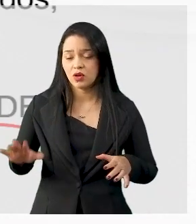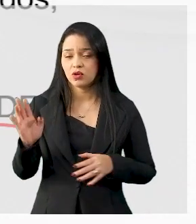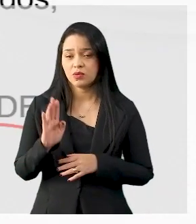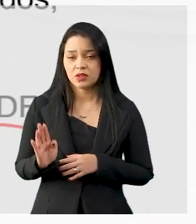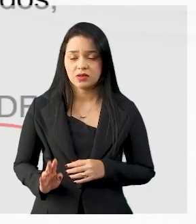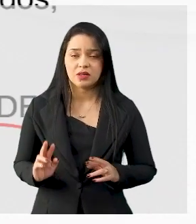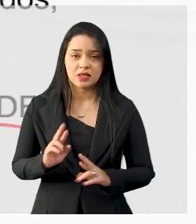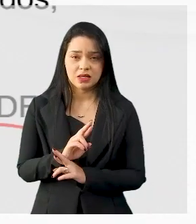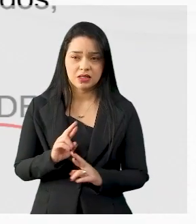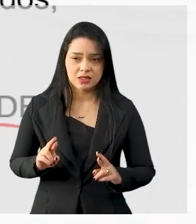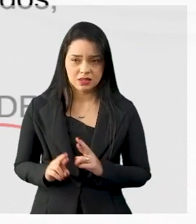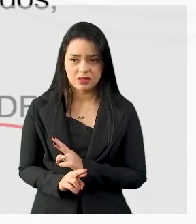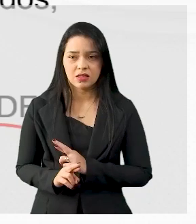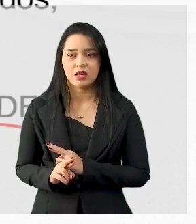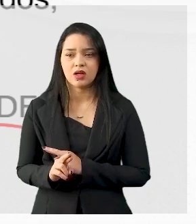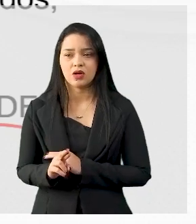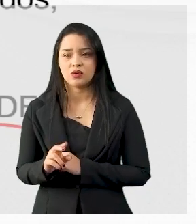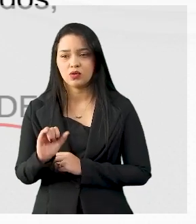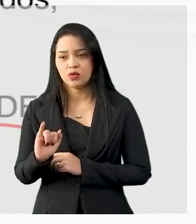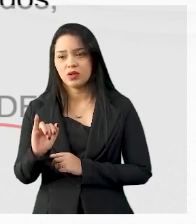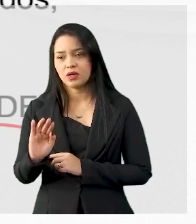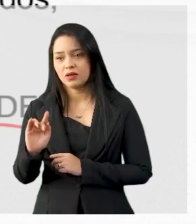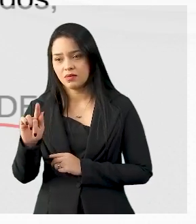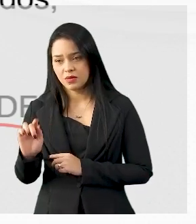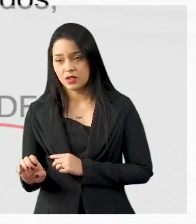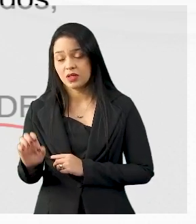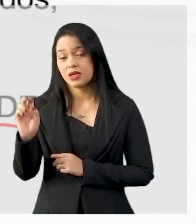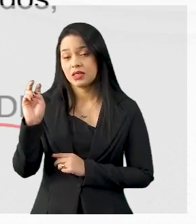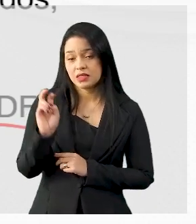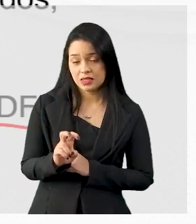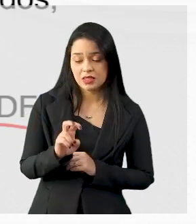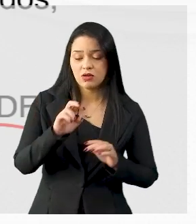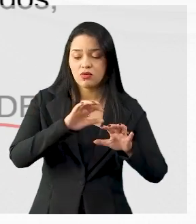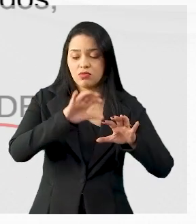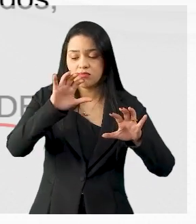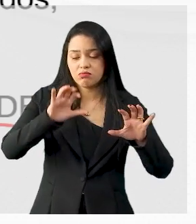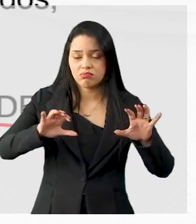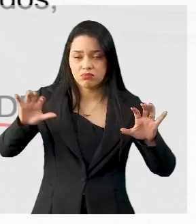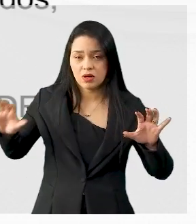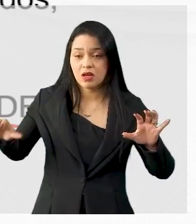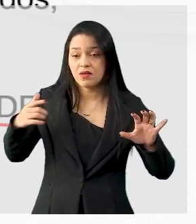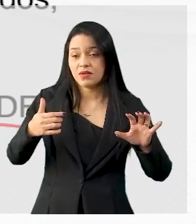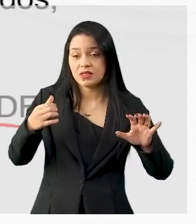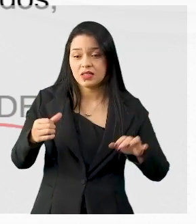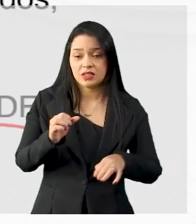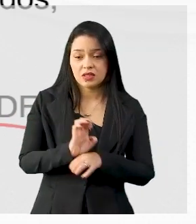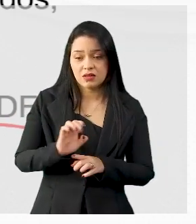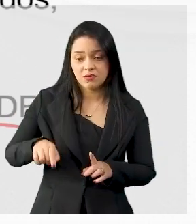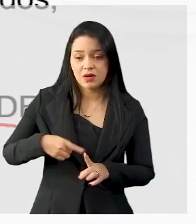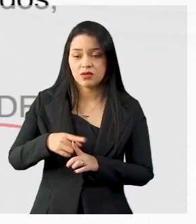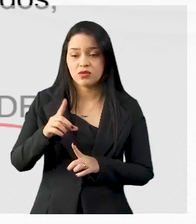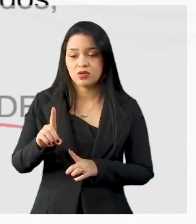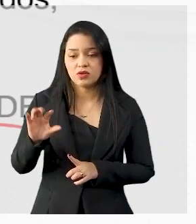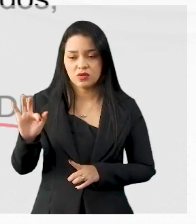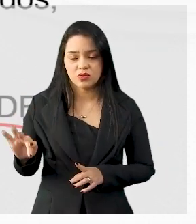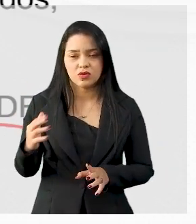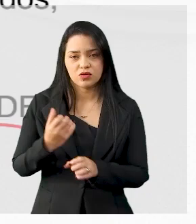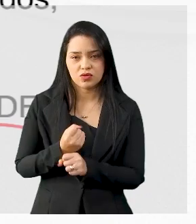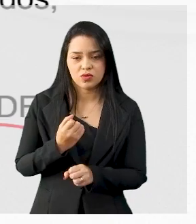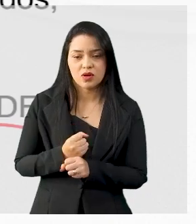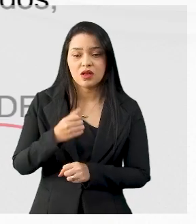Brasil em relação à divisão do IBGE, tá certo? 5 macro-regiões, 26 estados e o Distrito Federal,